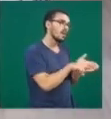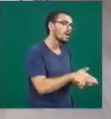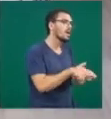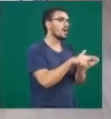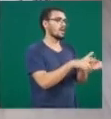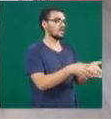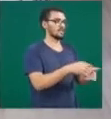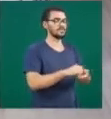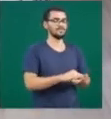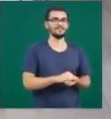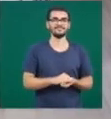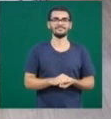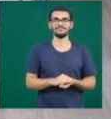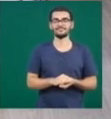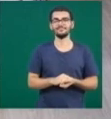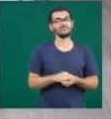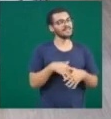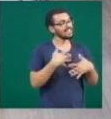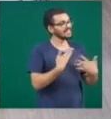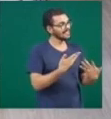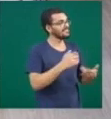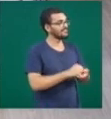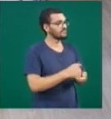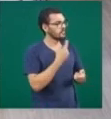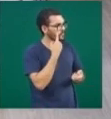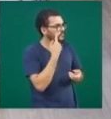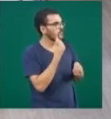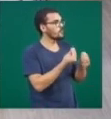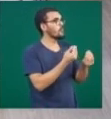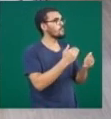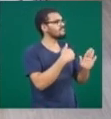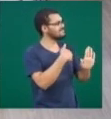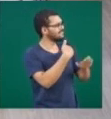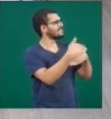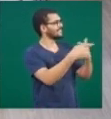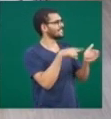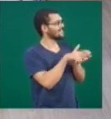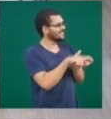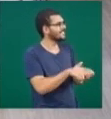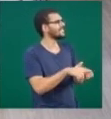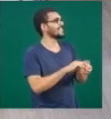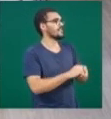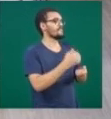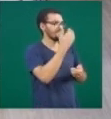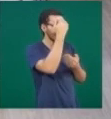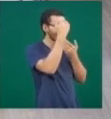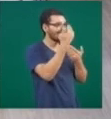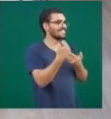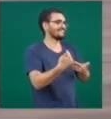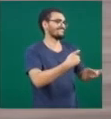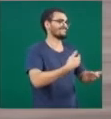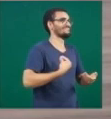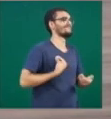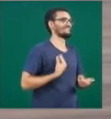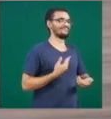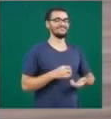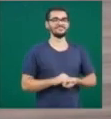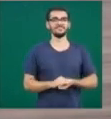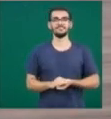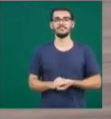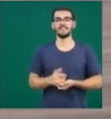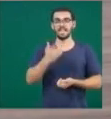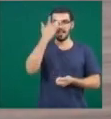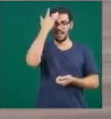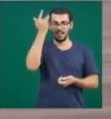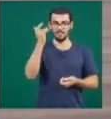né? É. Tá certo, a gente acompanha os próximos capítulos aí do seu estudo. E muito obrigada pela sua participação, obrigada, Isadora. Obrigada a você. Amanhã e